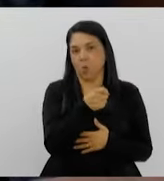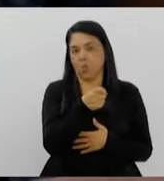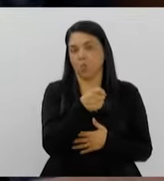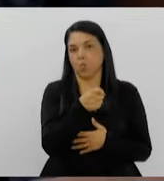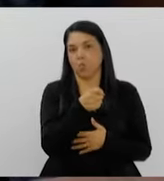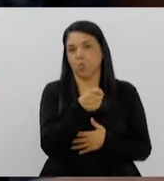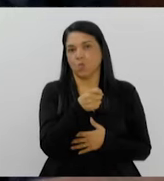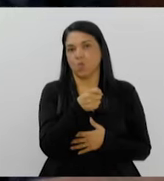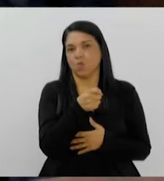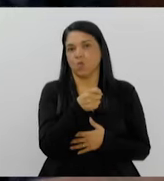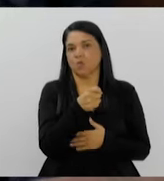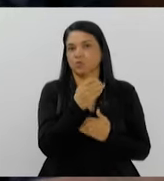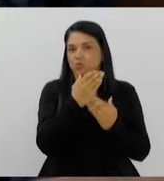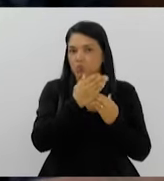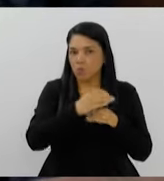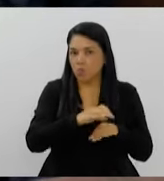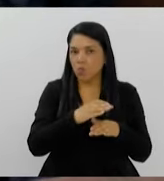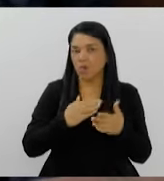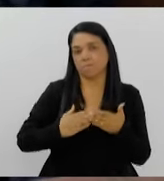essa